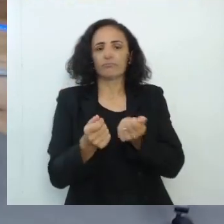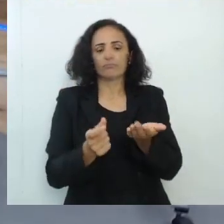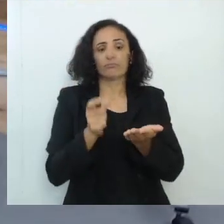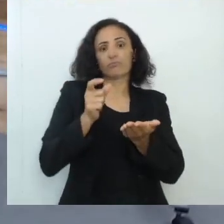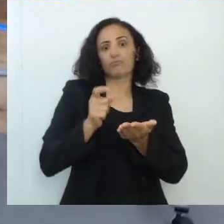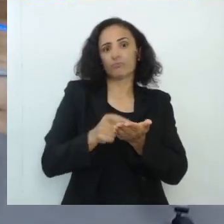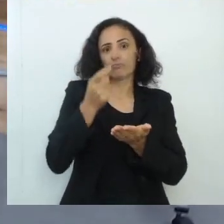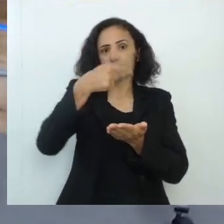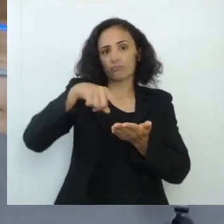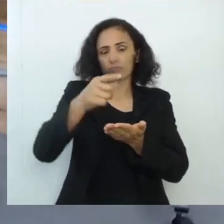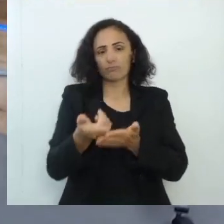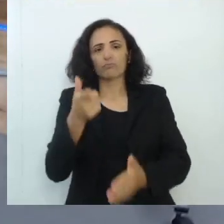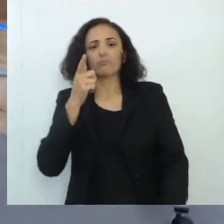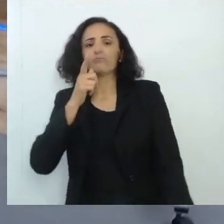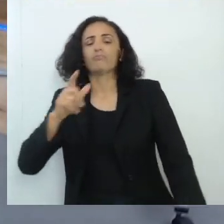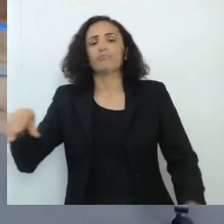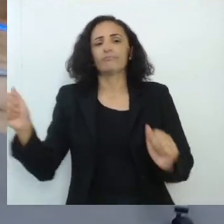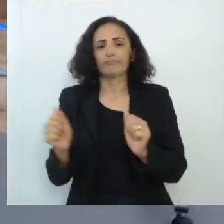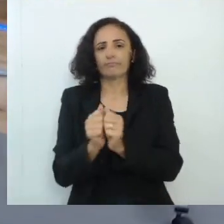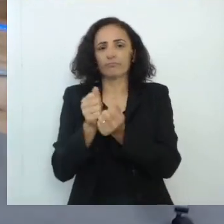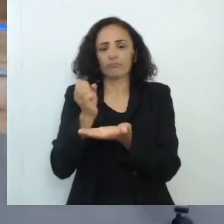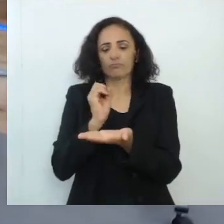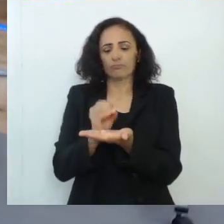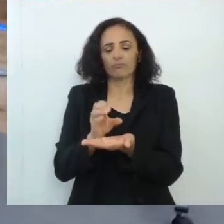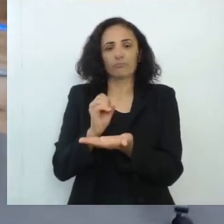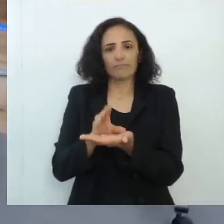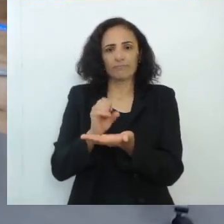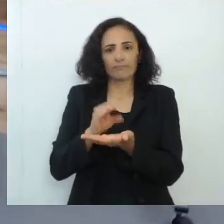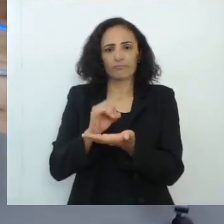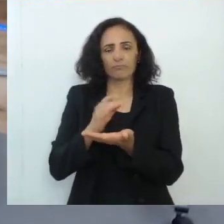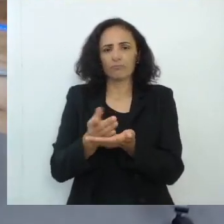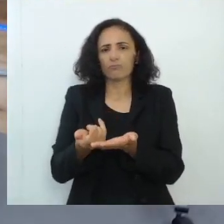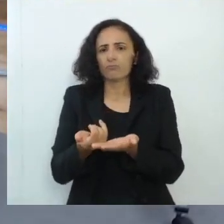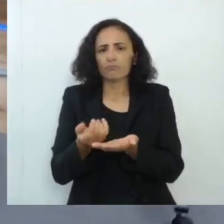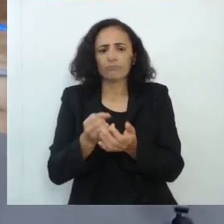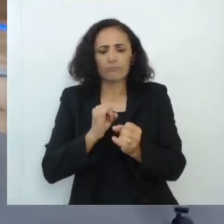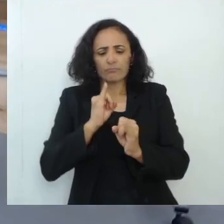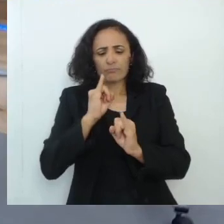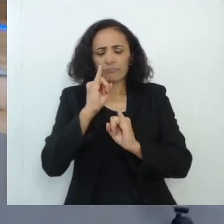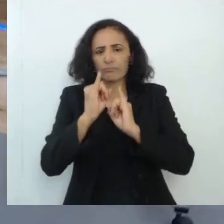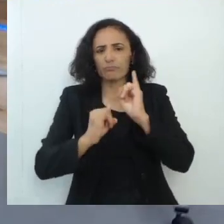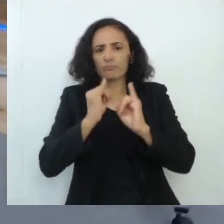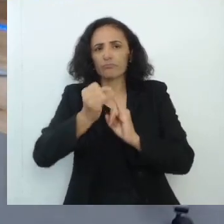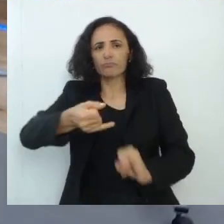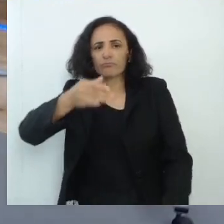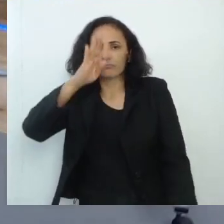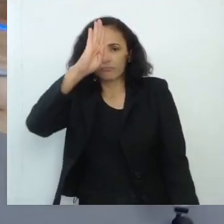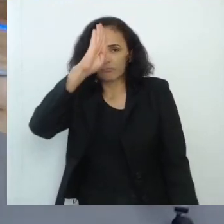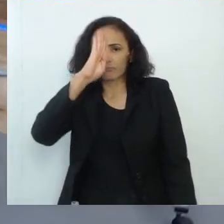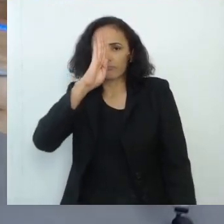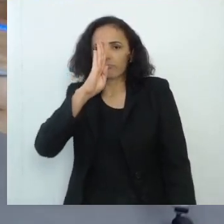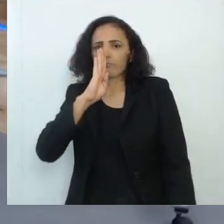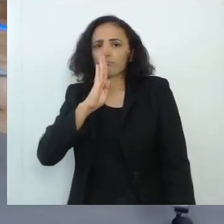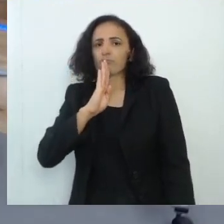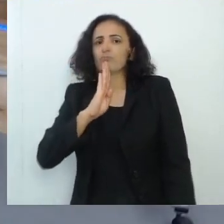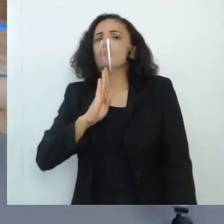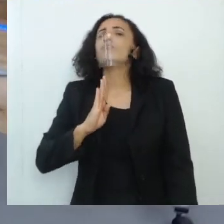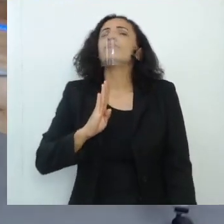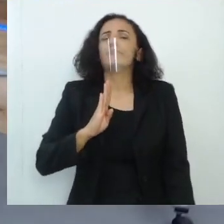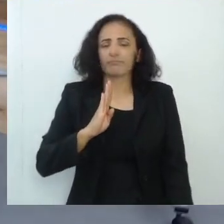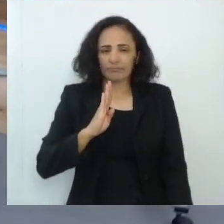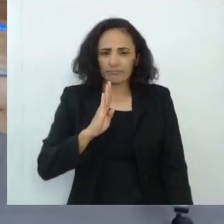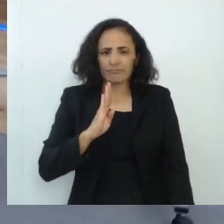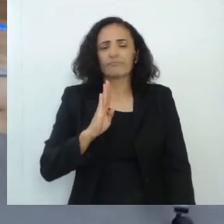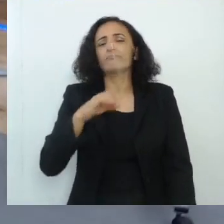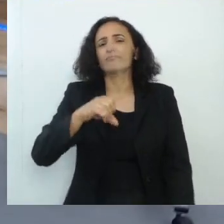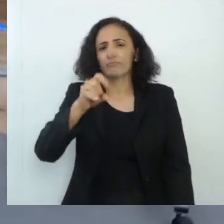aplicativo que você consegue nos assistir aqui sem gastar um dado na tua internet, porque ele é um aplicativo totalmente off. Tá? Você não gasta a tua